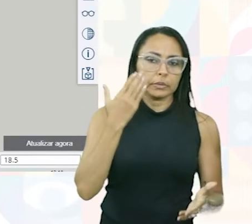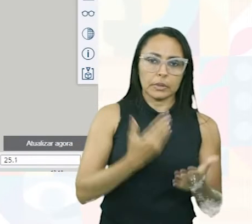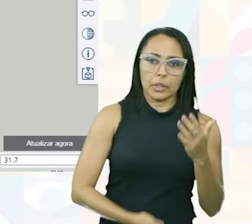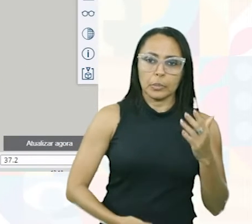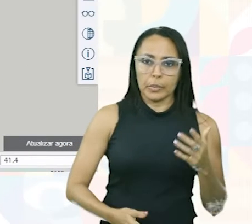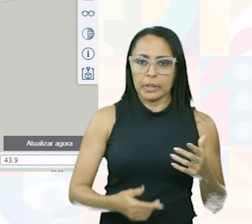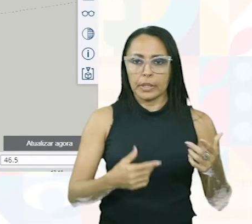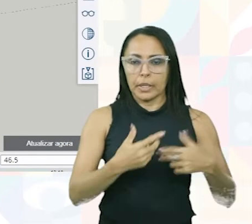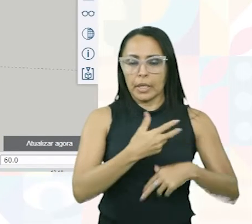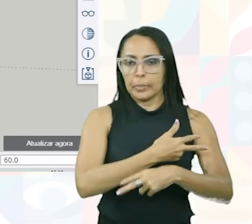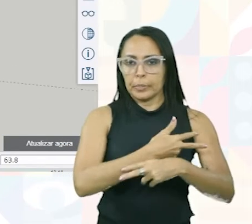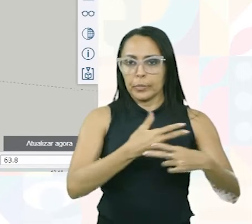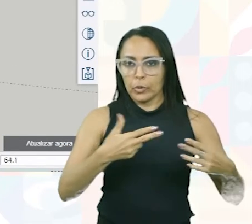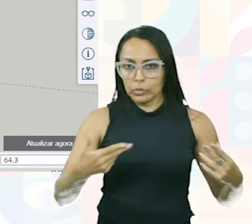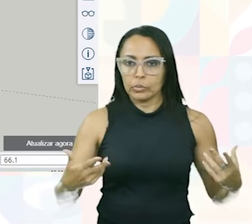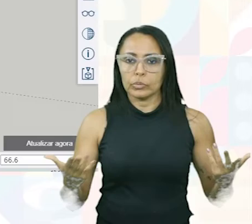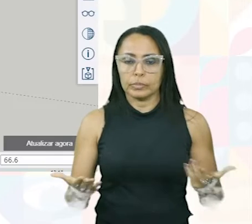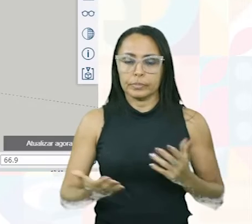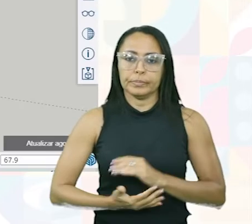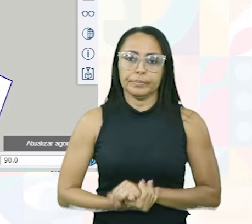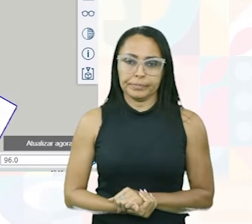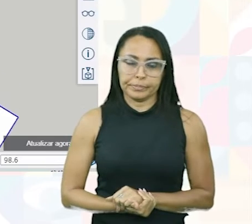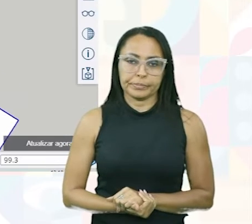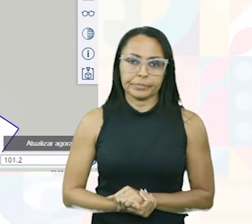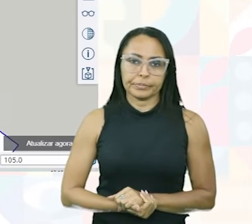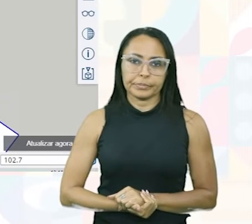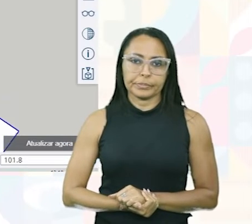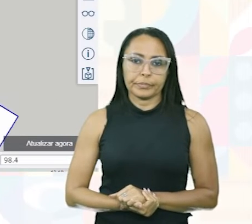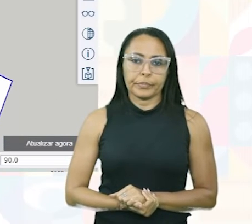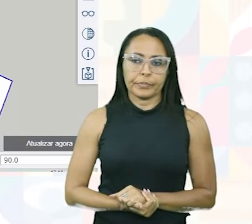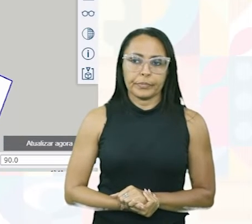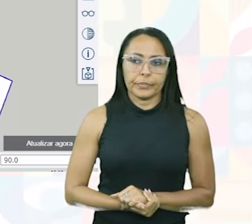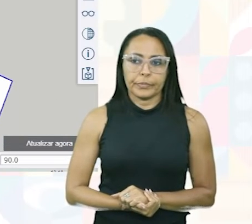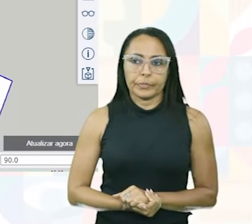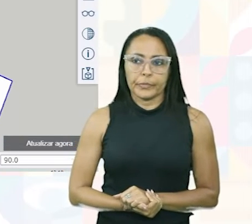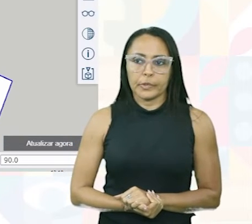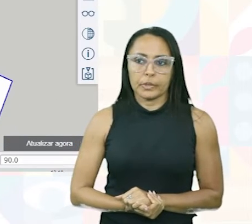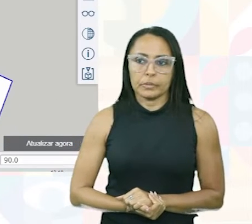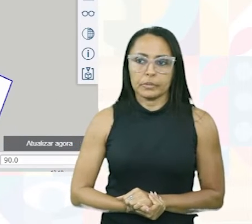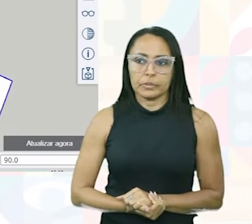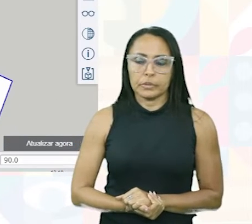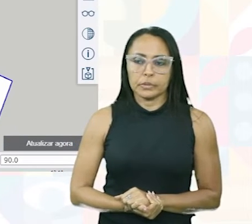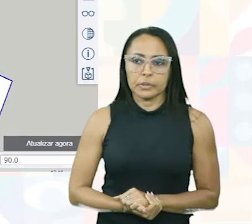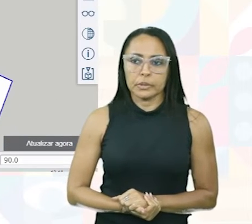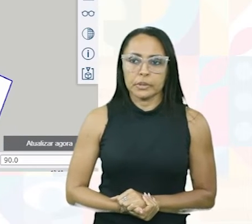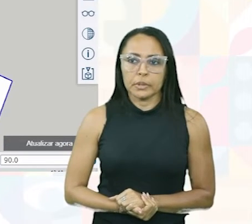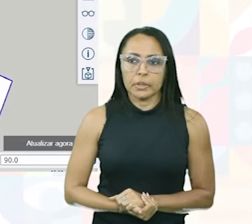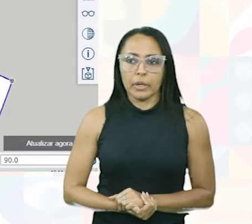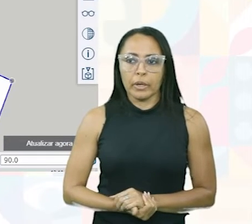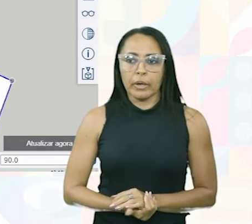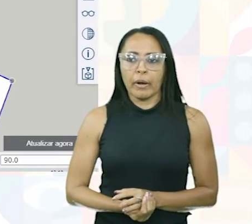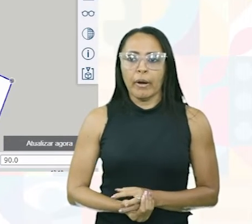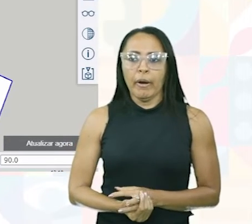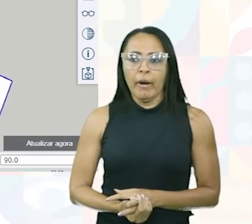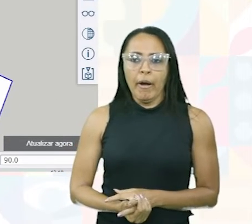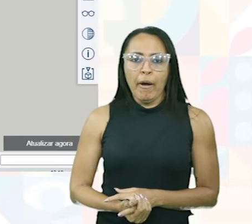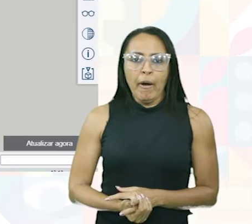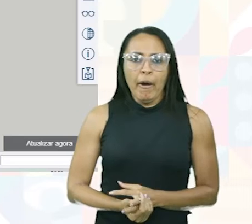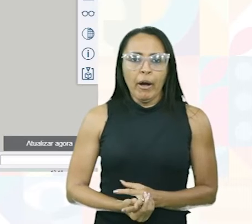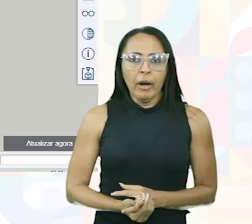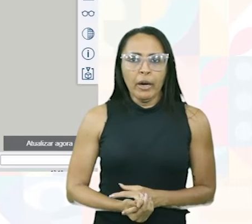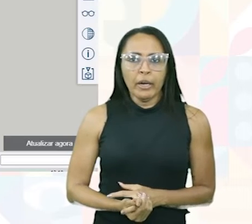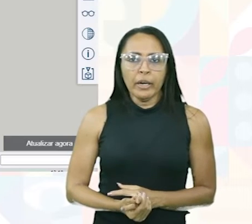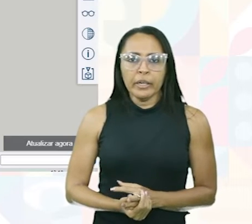propriedades desse retângulo, certo? Então, deixa eu modificar ele para esse sentido. Pronto, fiz a